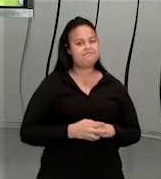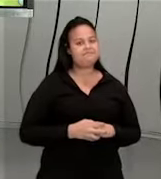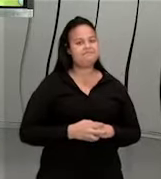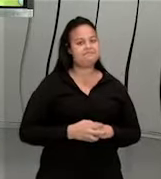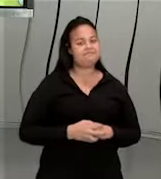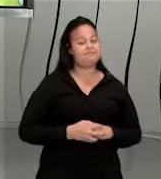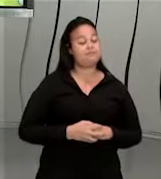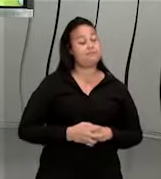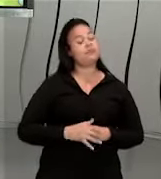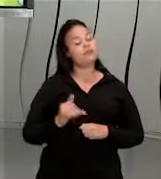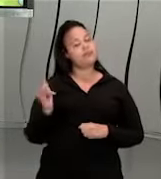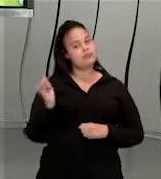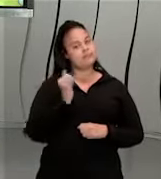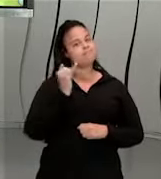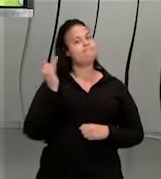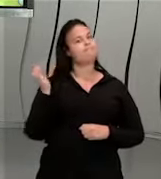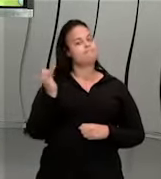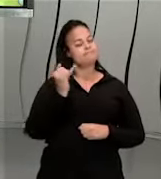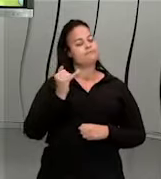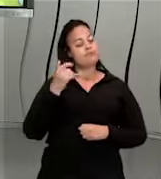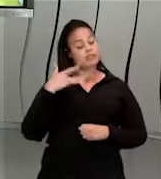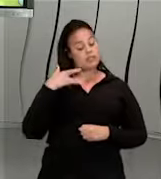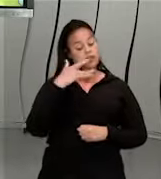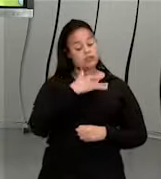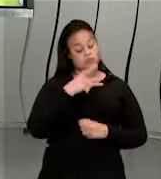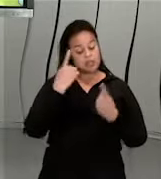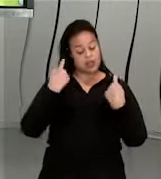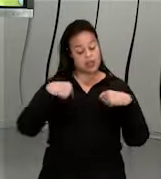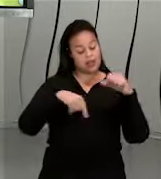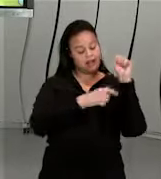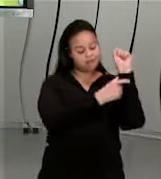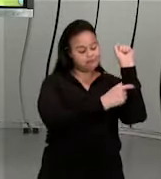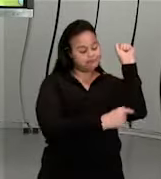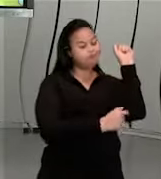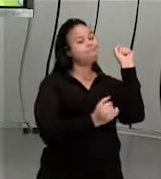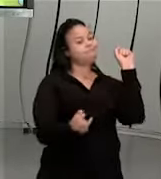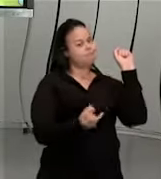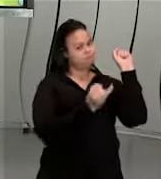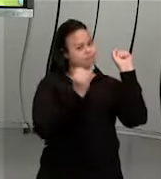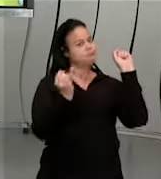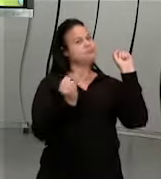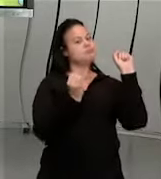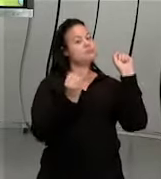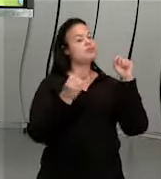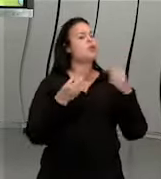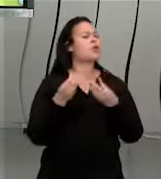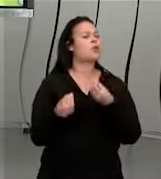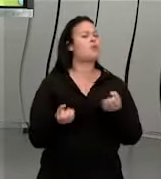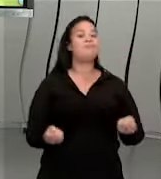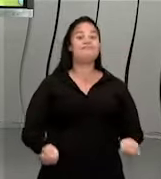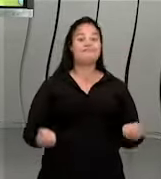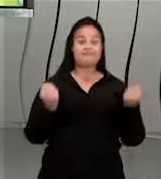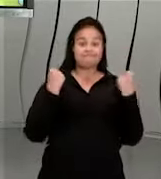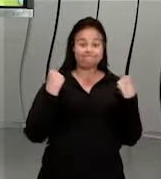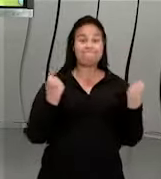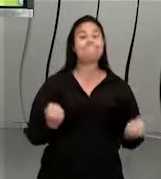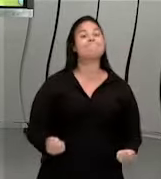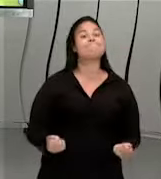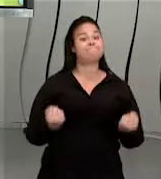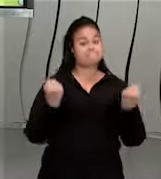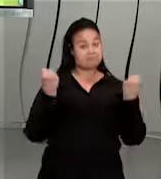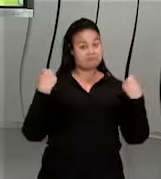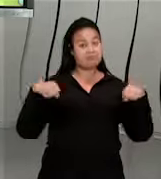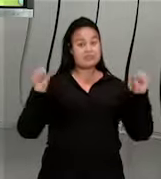é muito importante a gente cuidar da saúde da nossa coluna, né? Como atividade física,